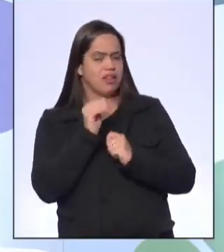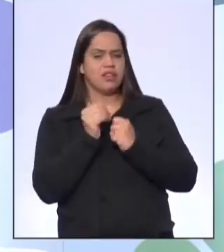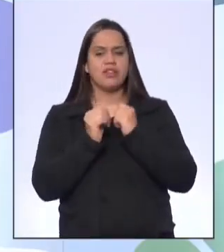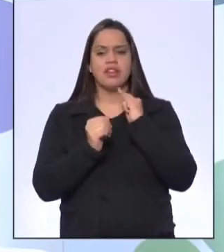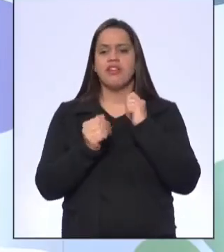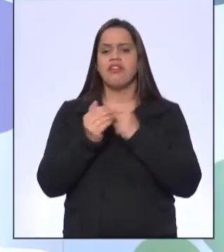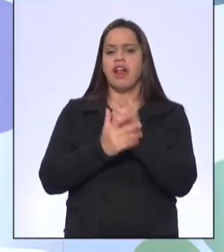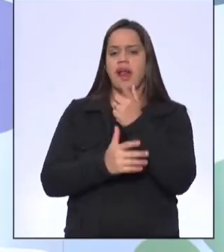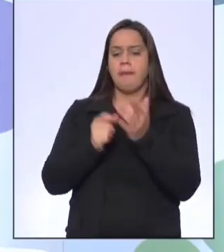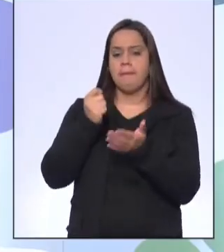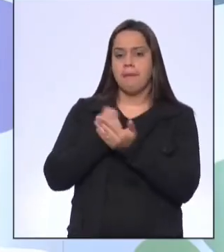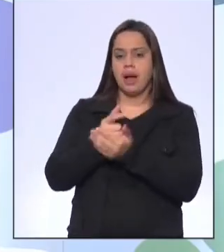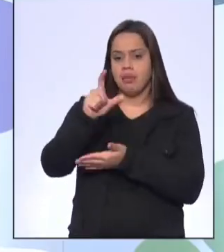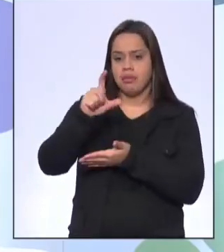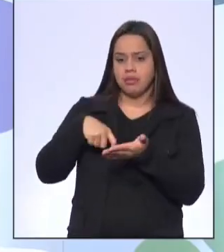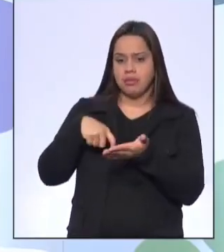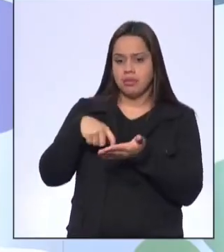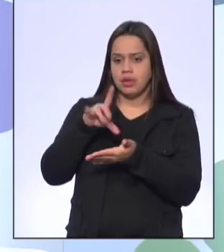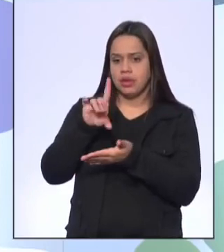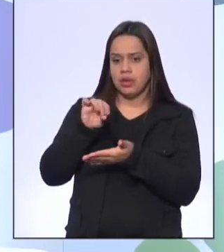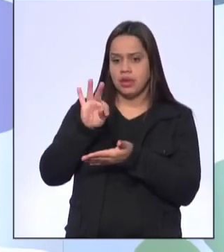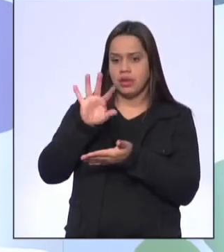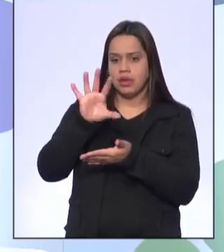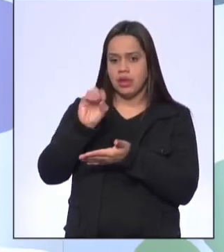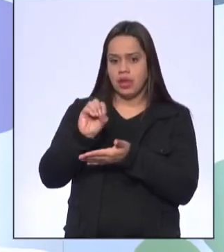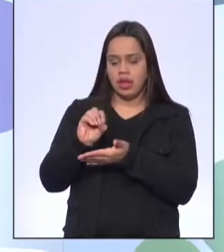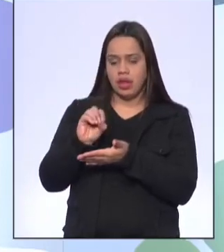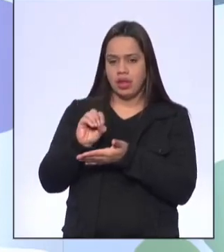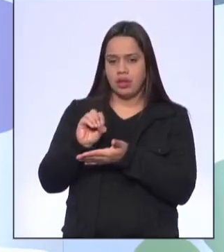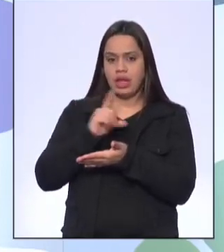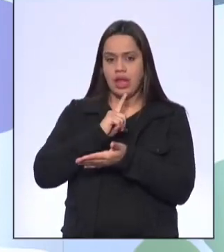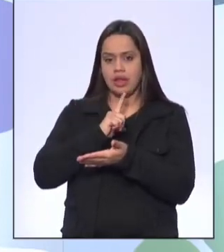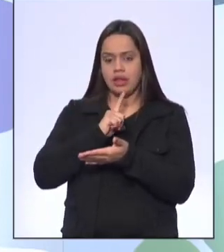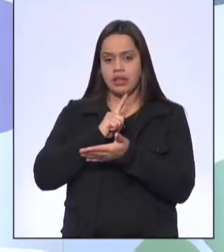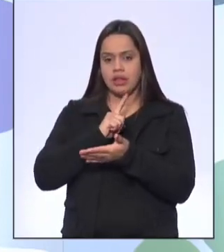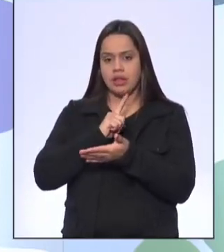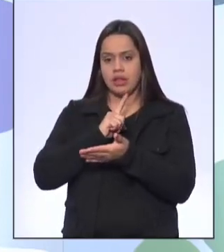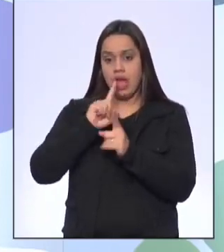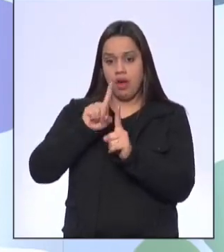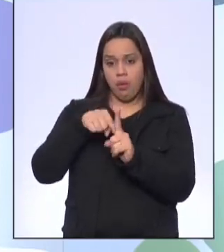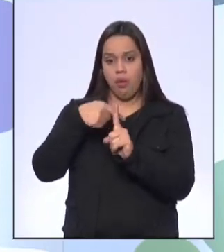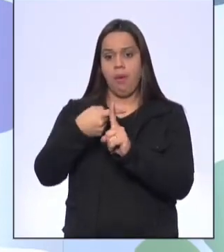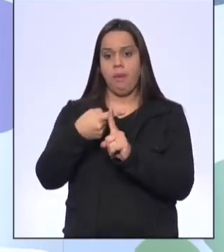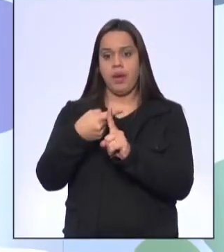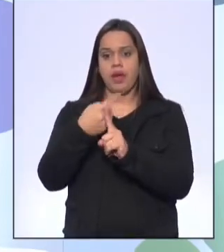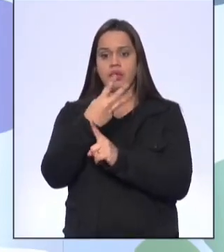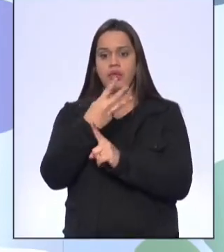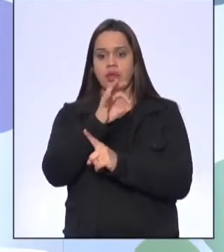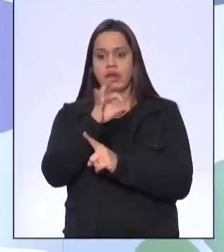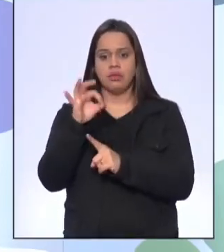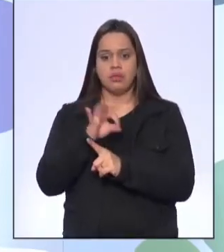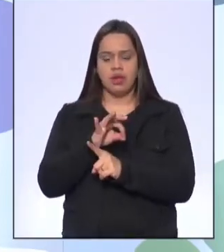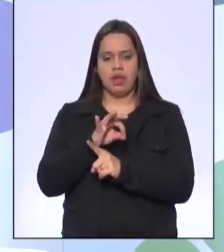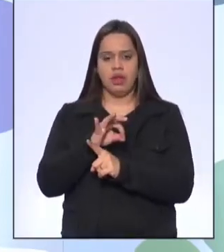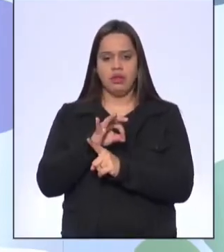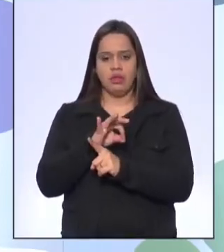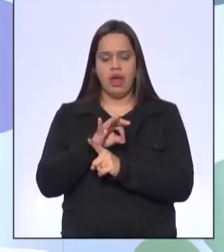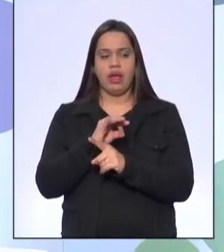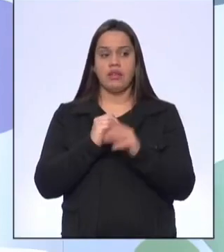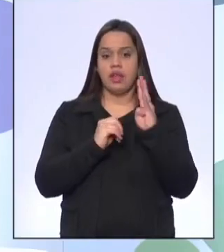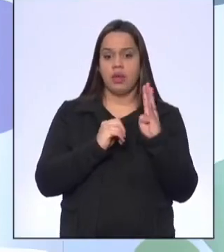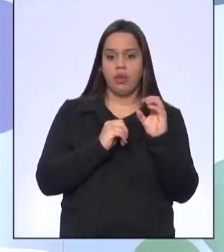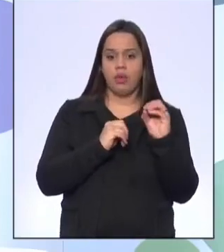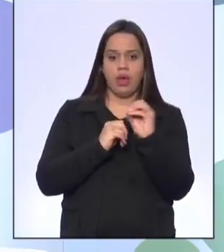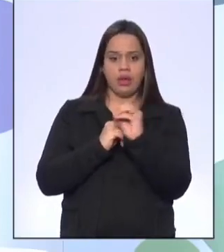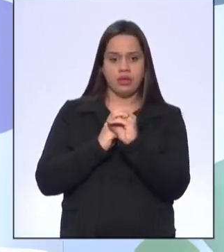em débito automático, ocorreria um aumento, né, no caso de 3%? Aí seria